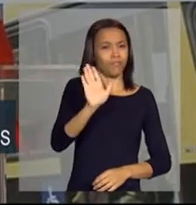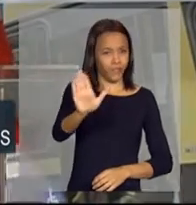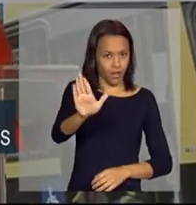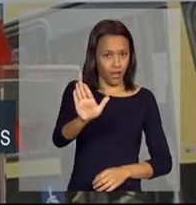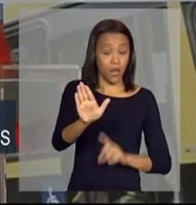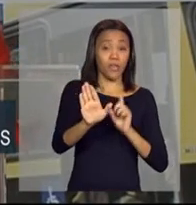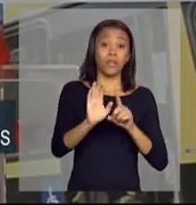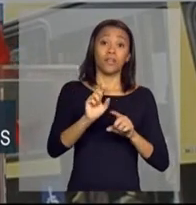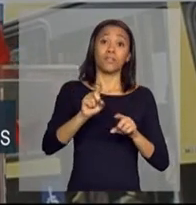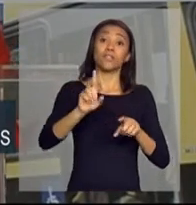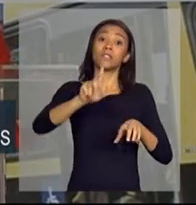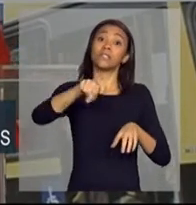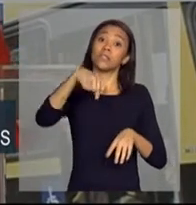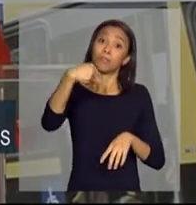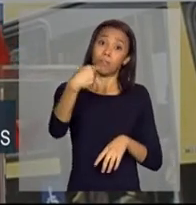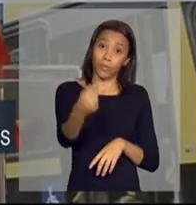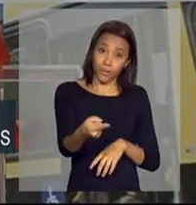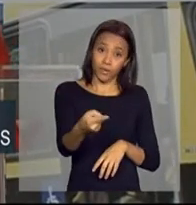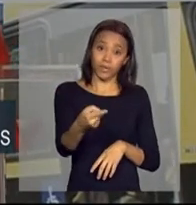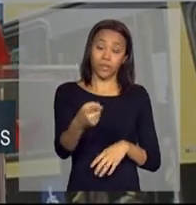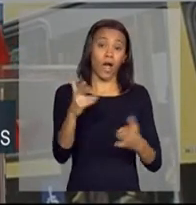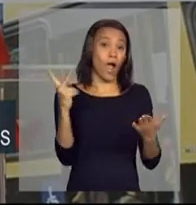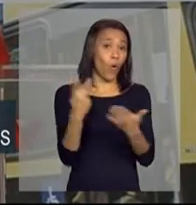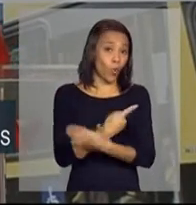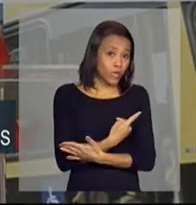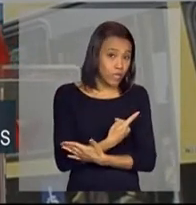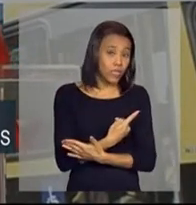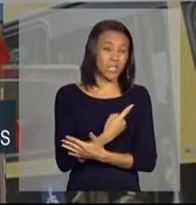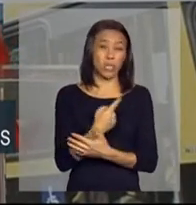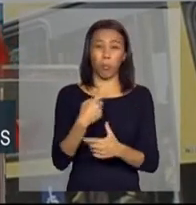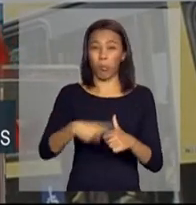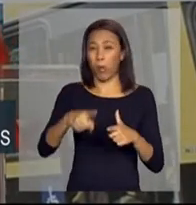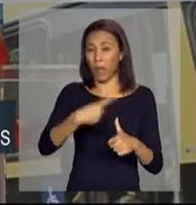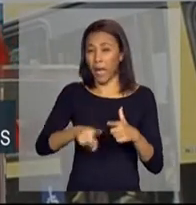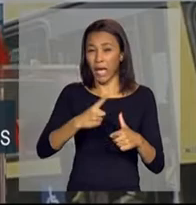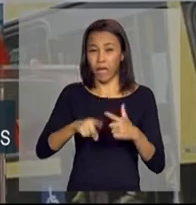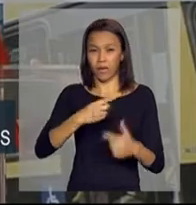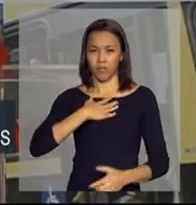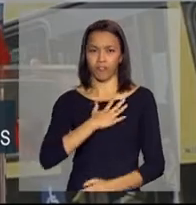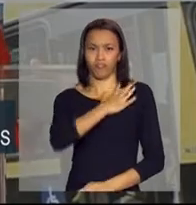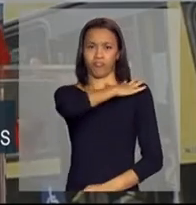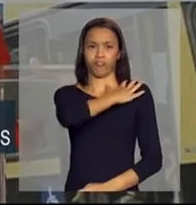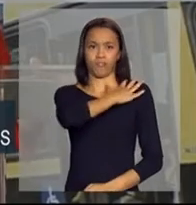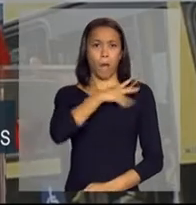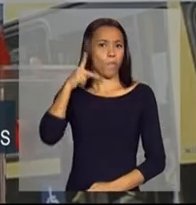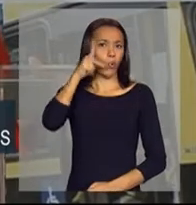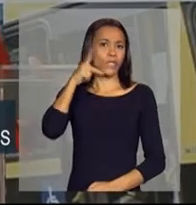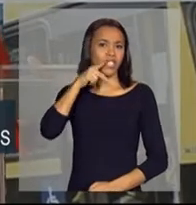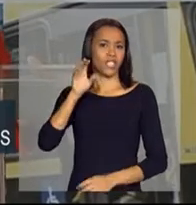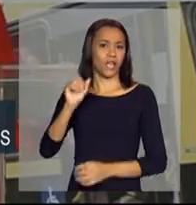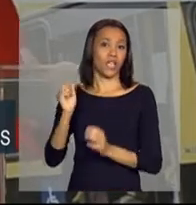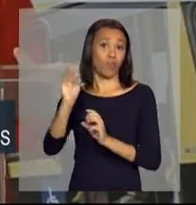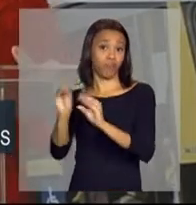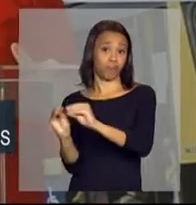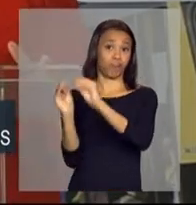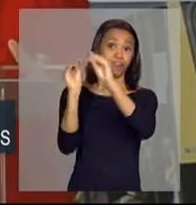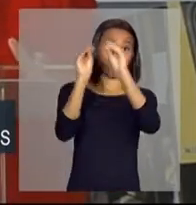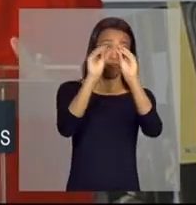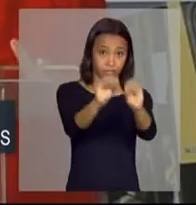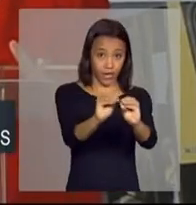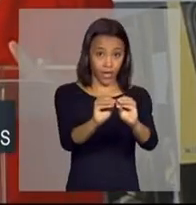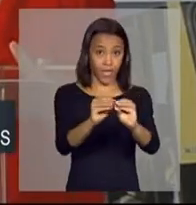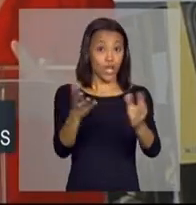quando, infelizmente, devido à situação política ditatorial do país, eu saí de Belo Horizonte, eu